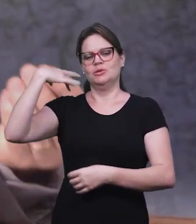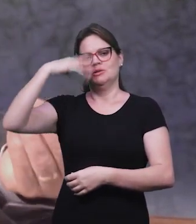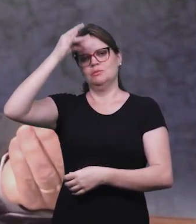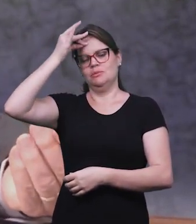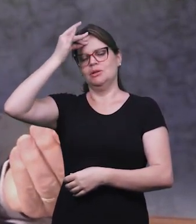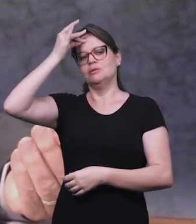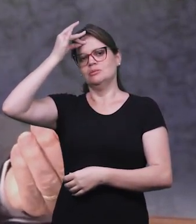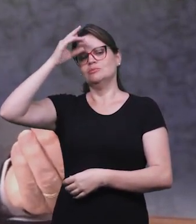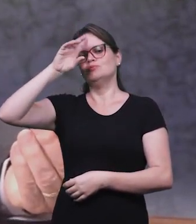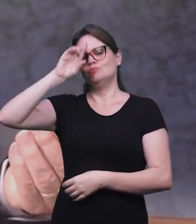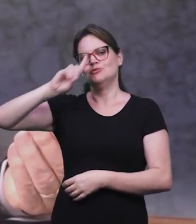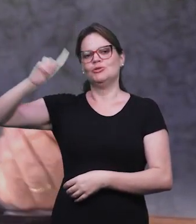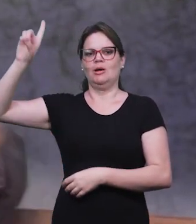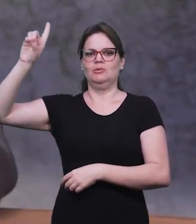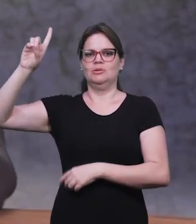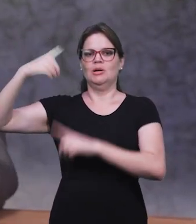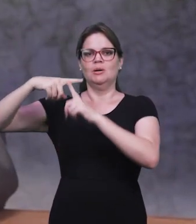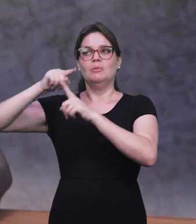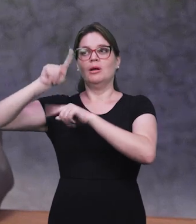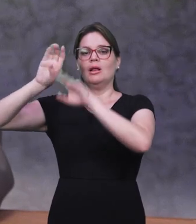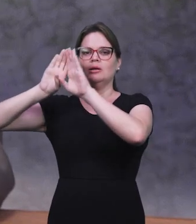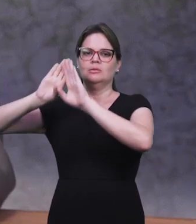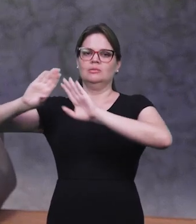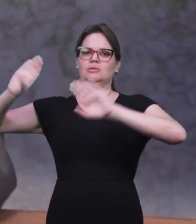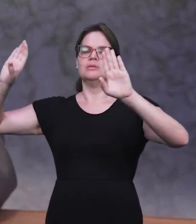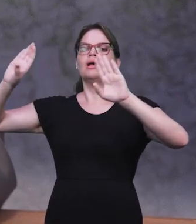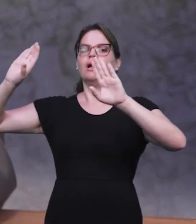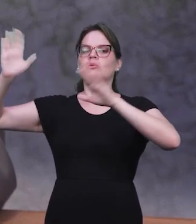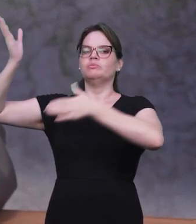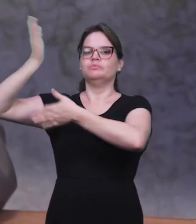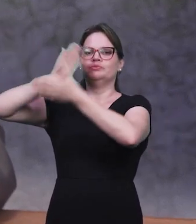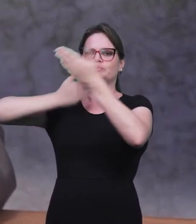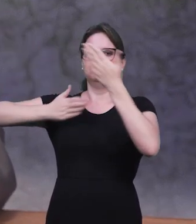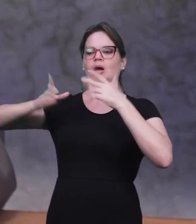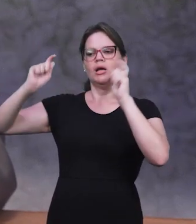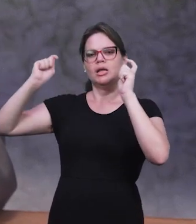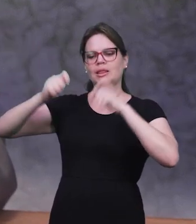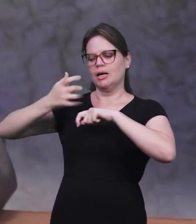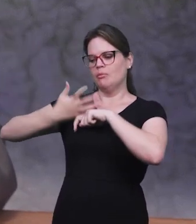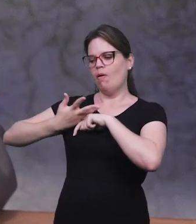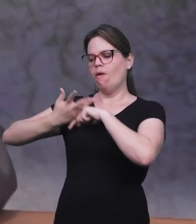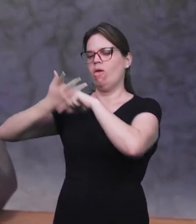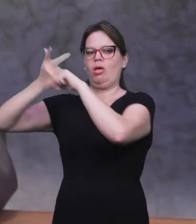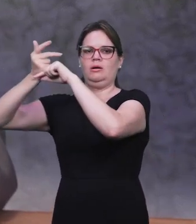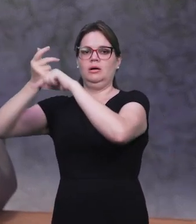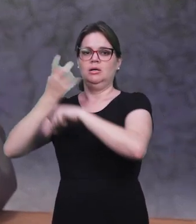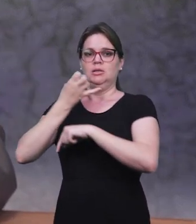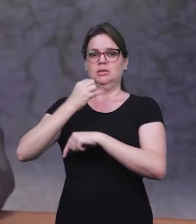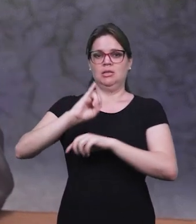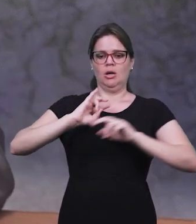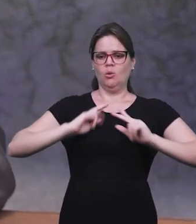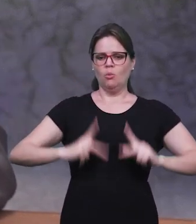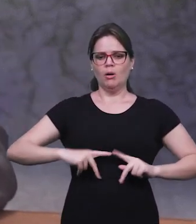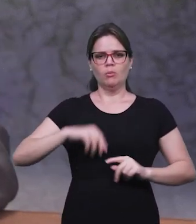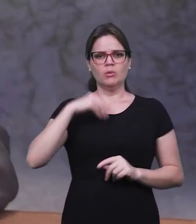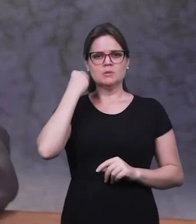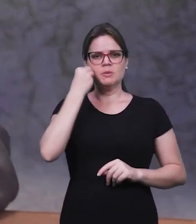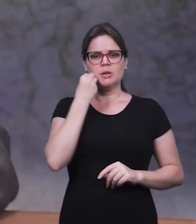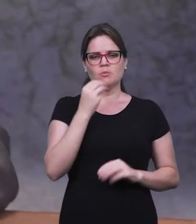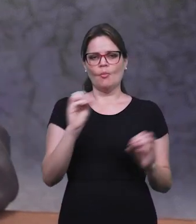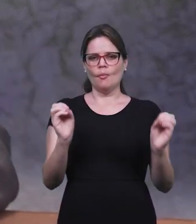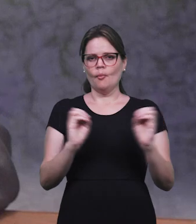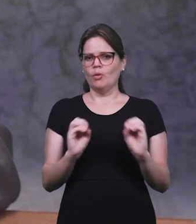não alcança a salvação. E Paulo fala muito disso aqui na carta aos